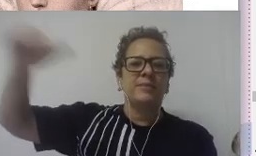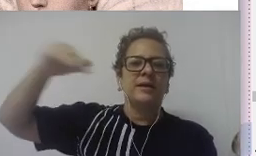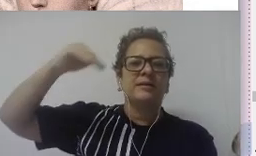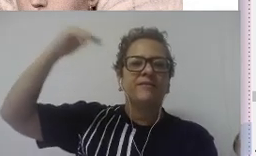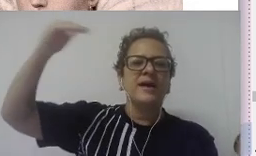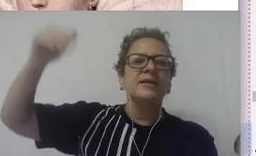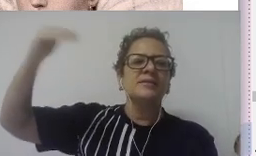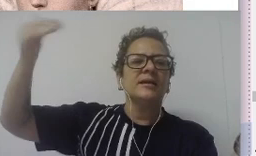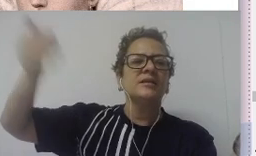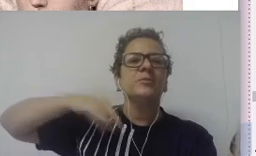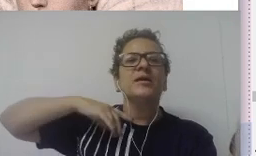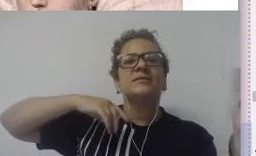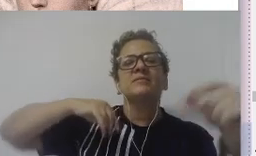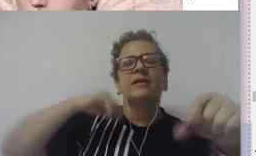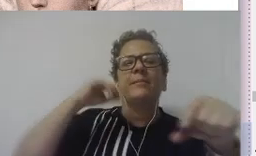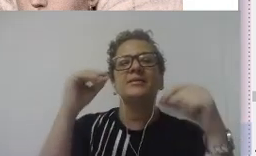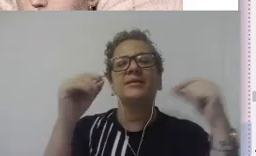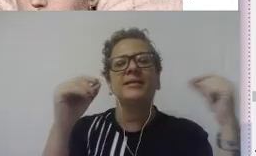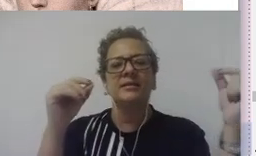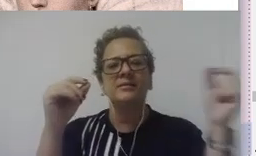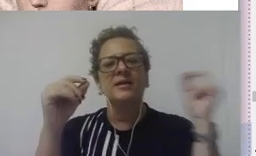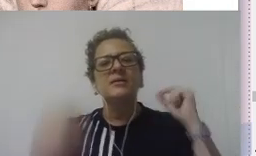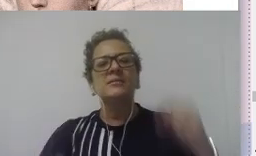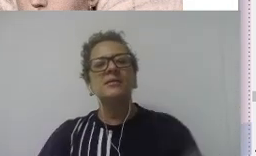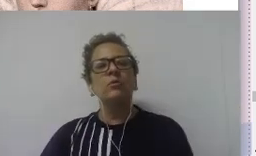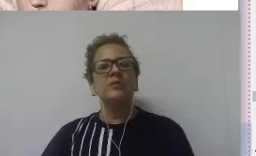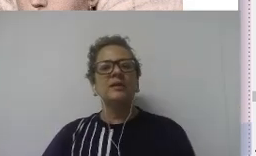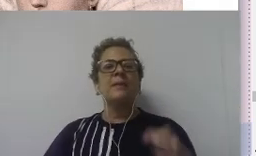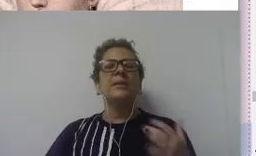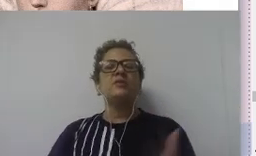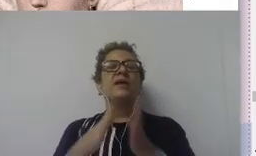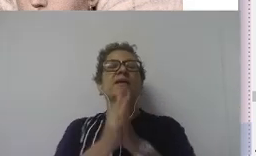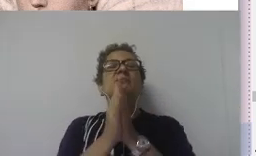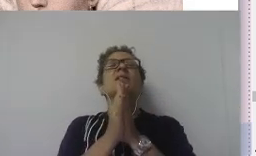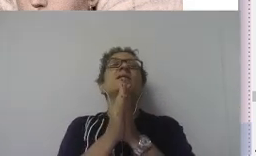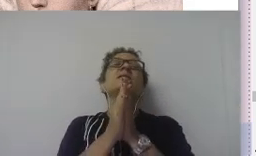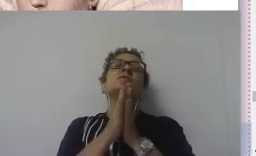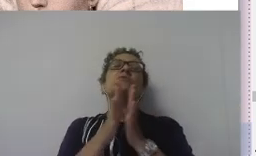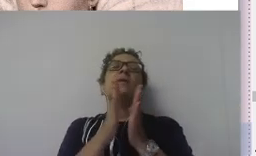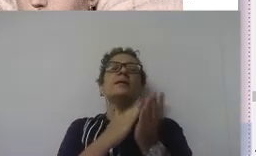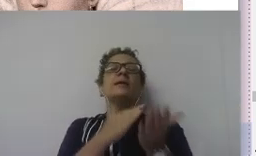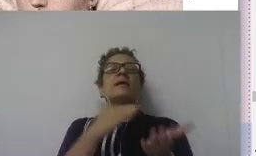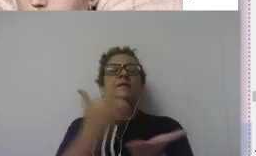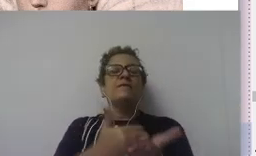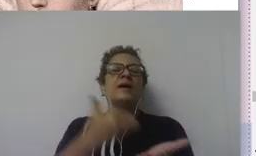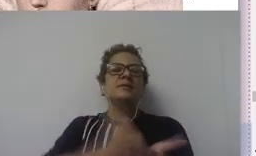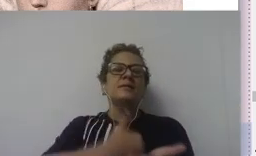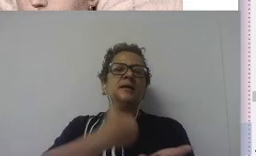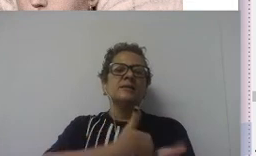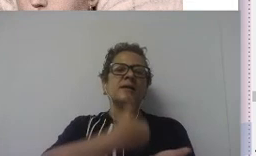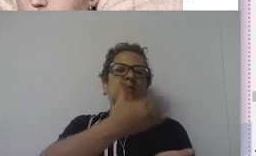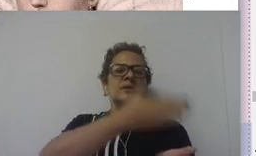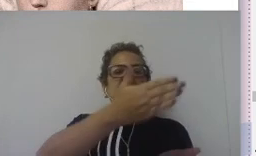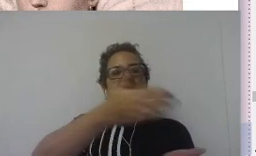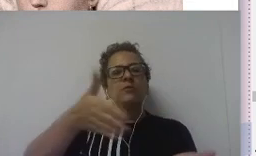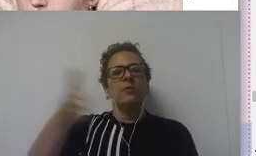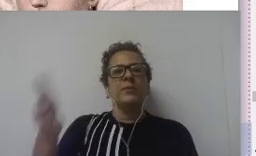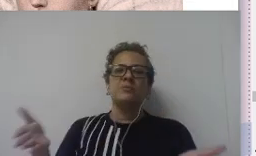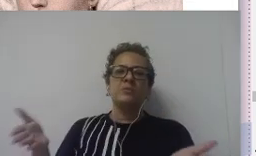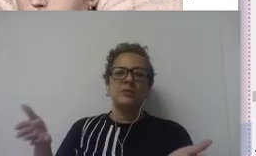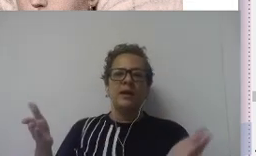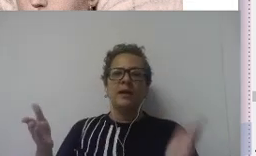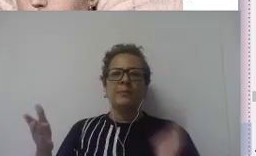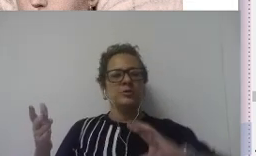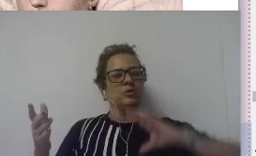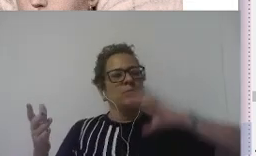3 níveis para que várias cenas pudessem ser representadas simultaneamente. O que quer dizer isso, Érica? Várias cenas acontecendo ao